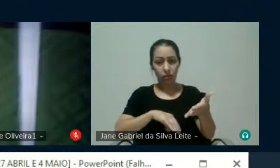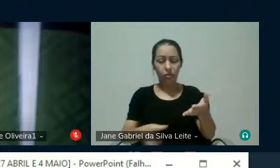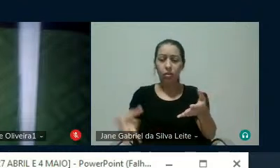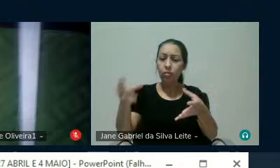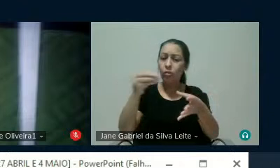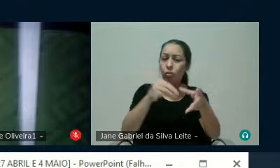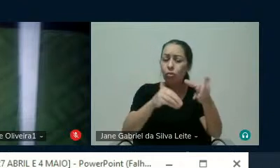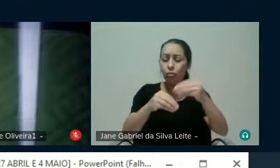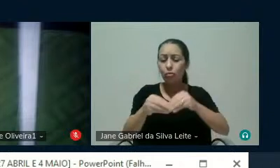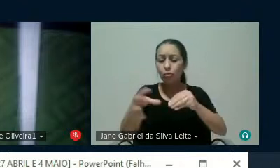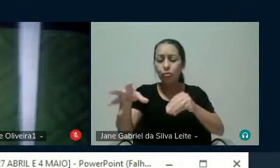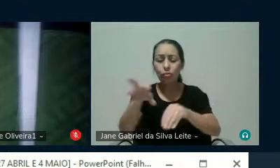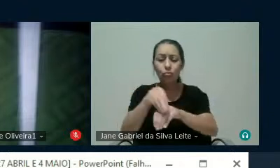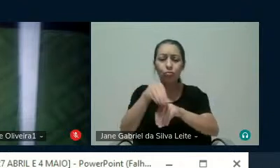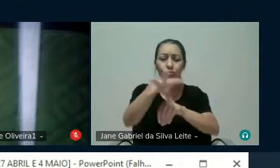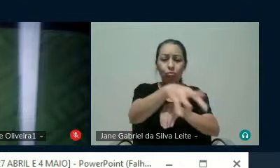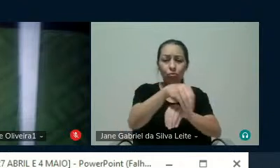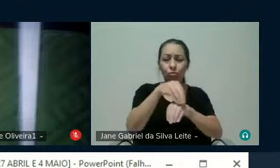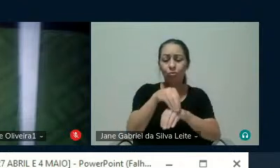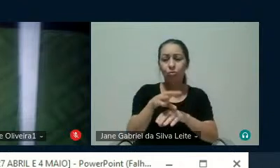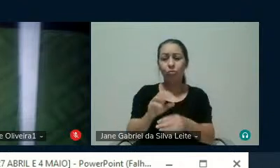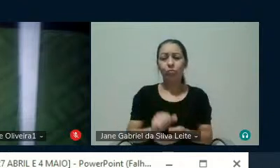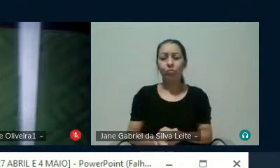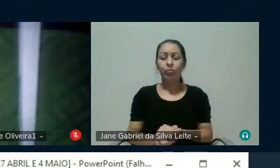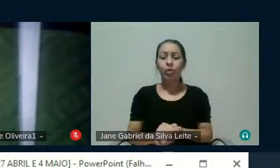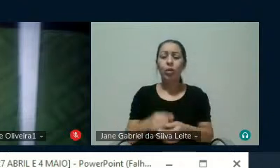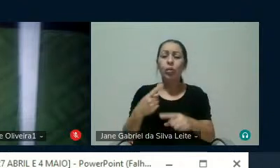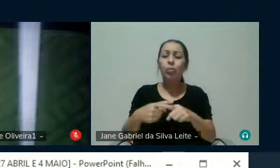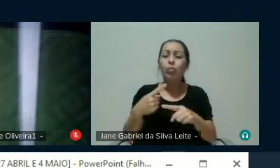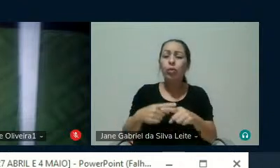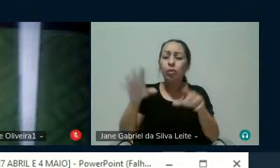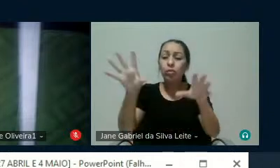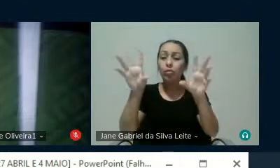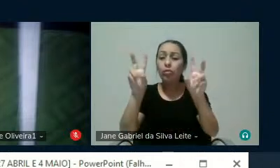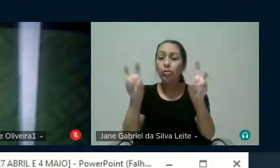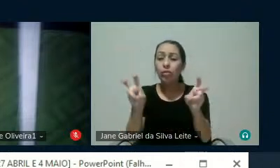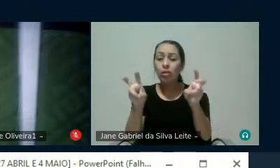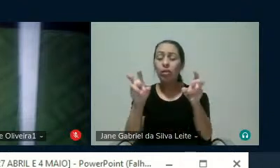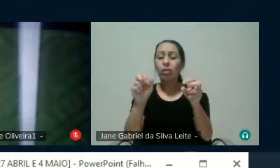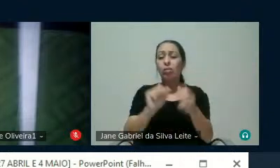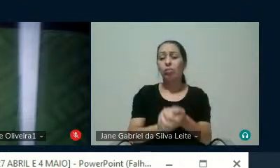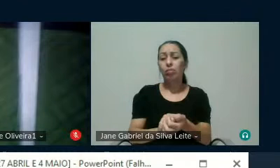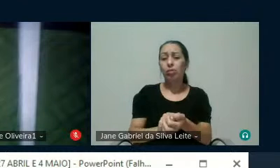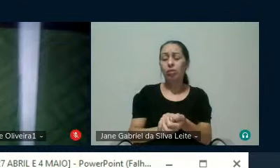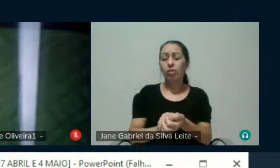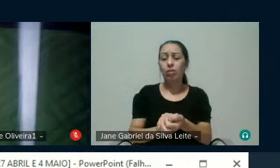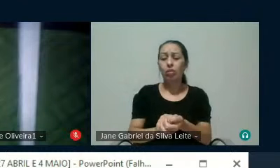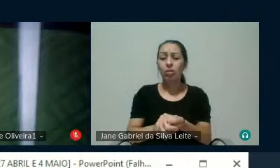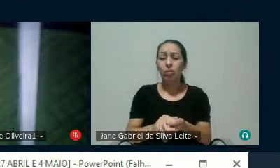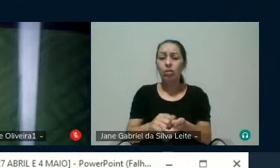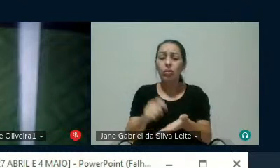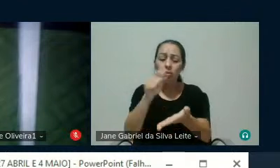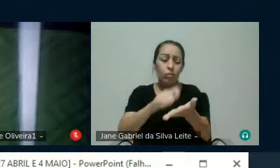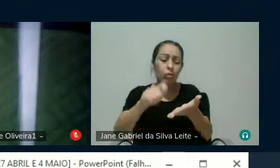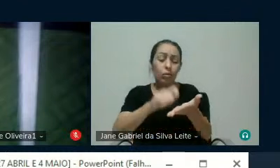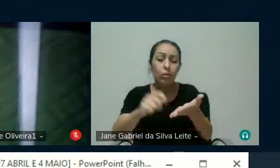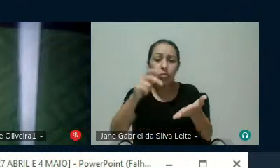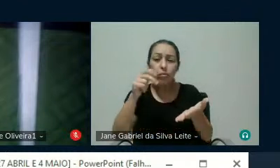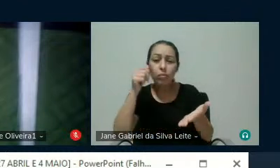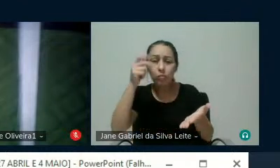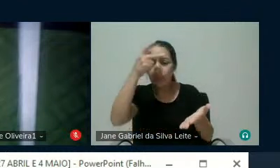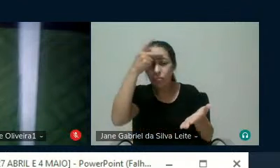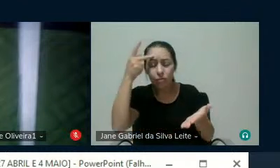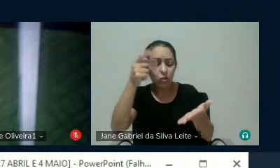narrativas, por causa dos temas que ela traz, por causa dos autores surdos, né, que se inspiram nos autores ouvintes,